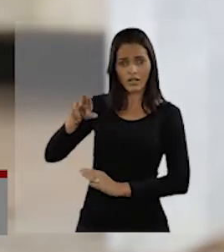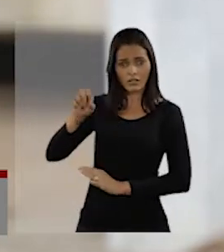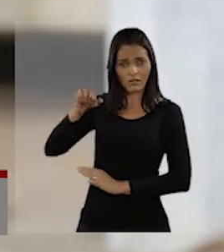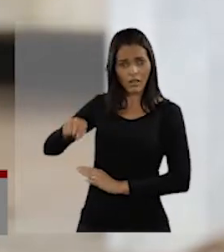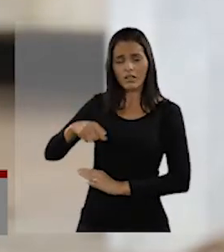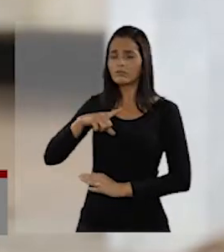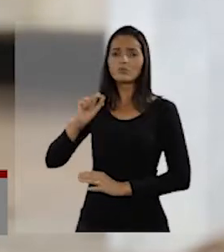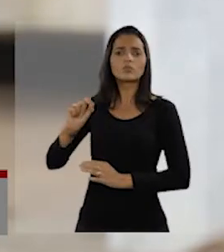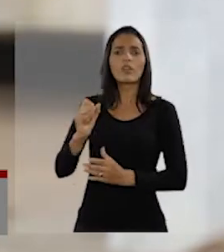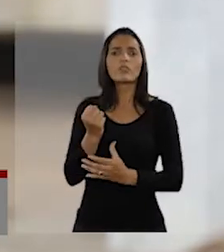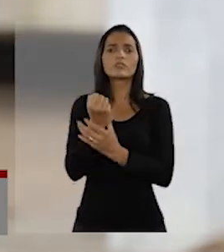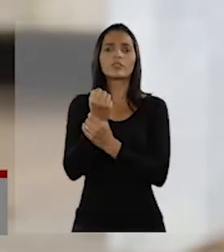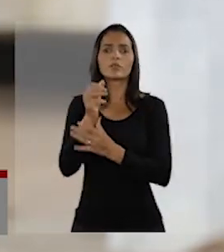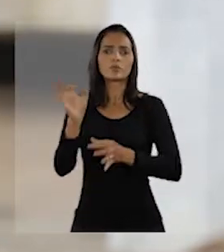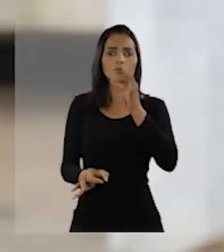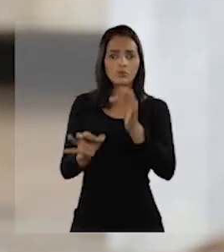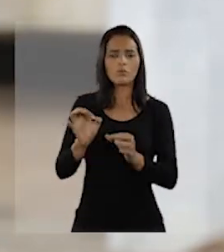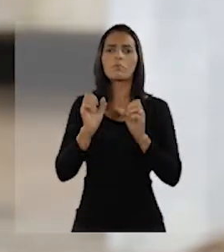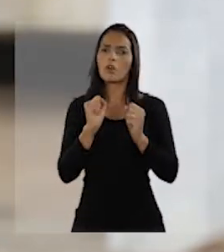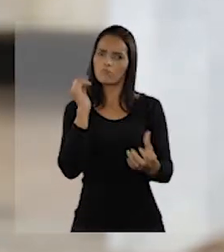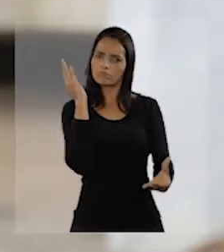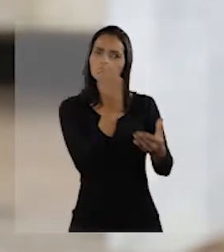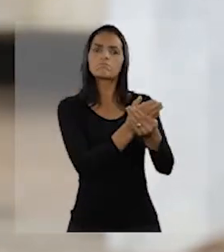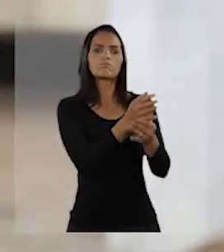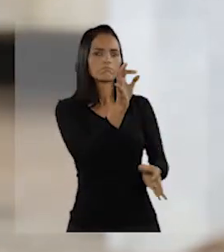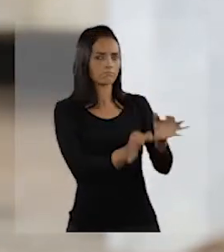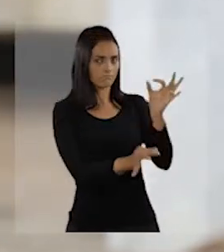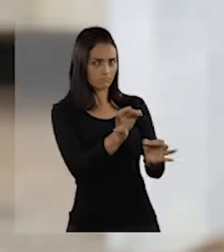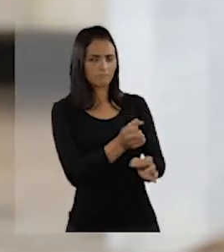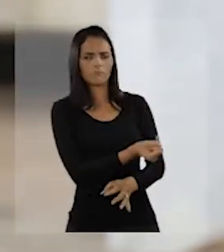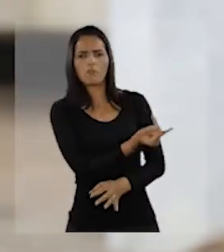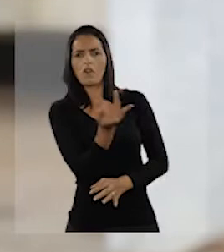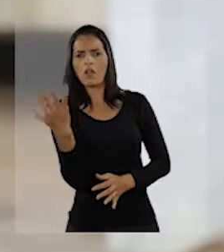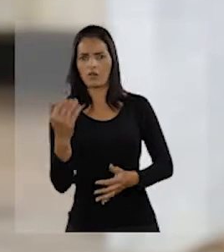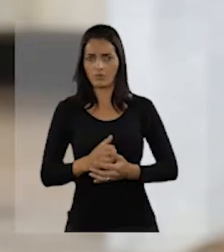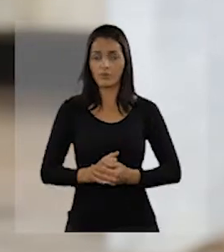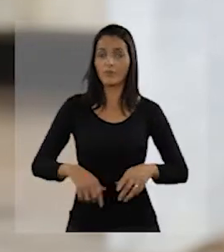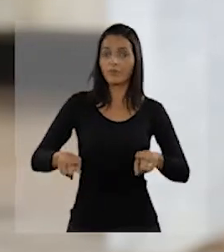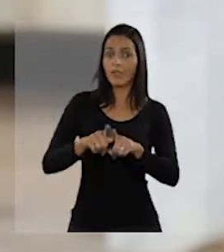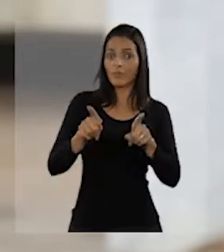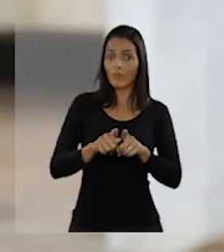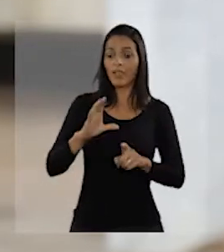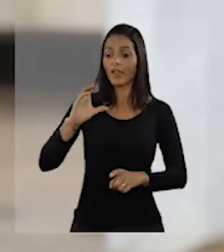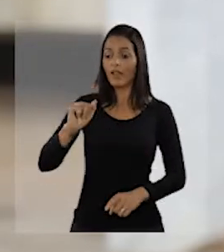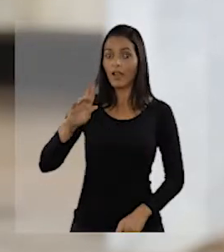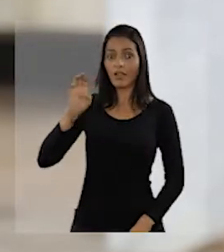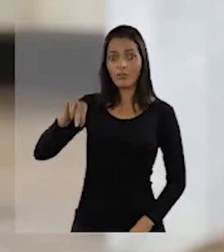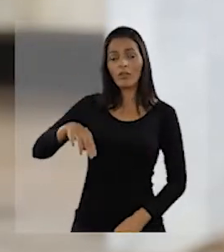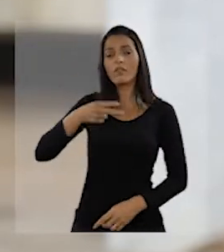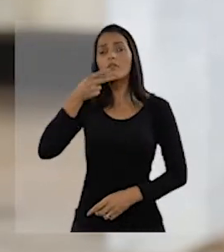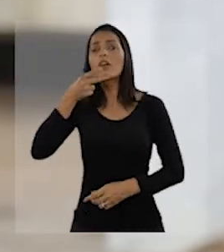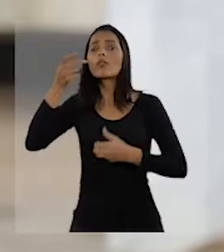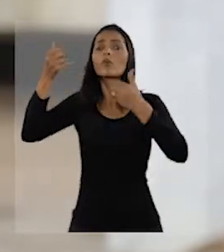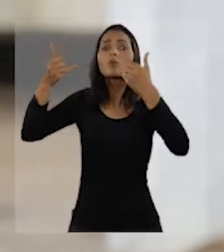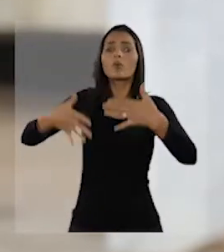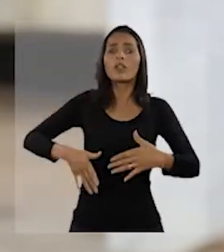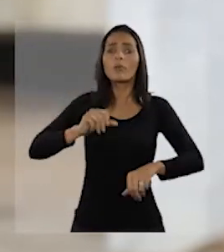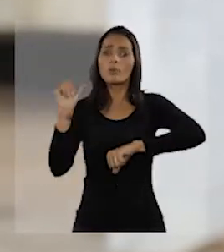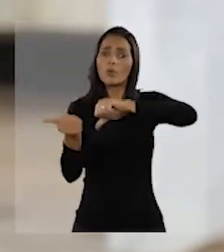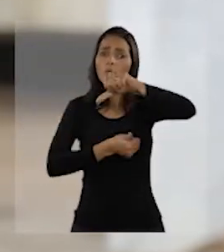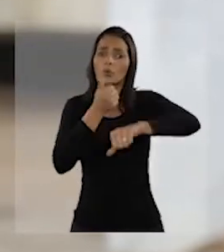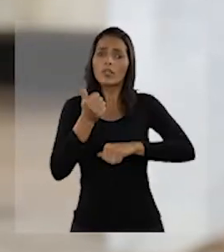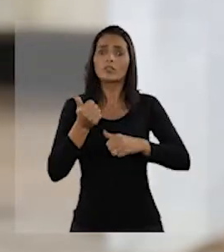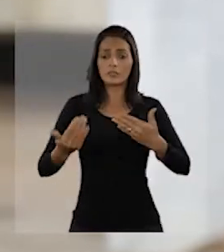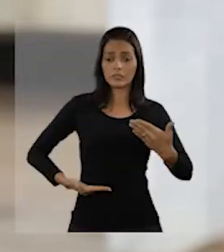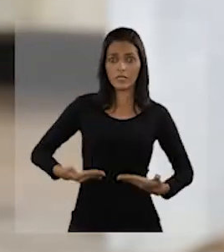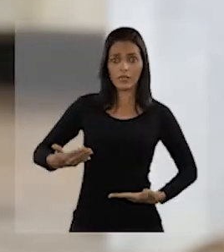sua decisão, destacou que a resolução traz instabilidade jurídica passível de diversos questionamentos na